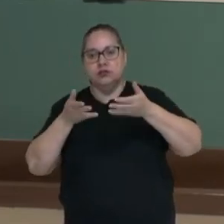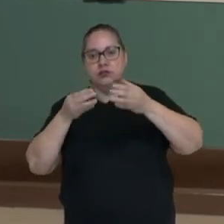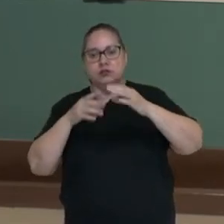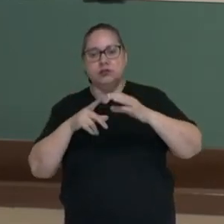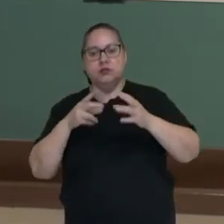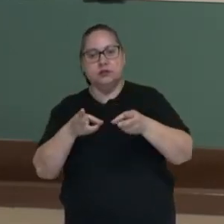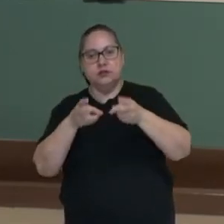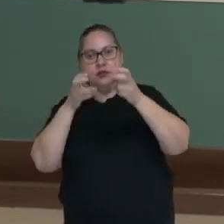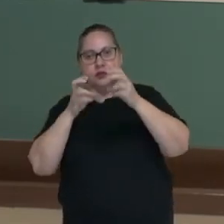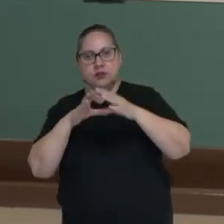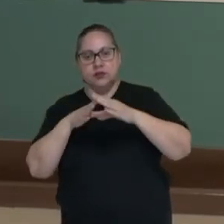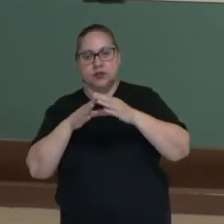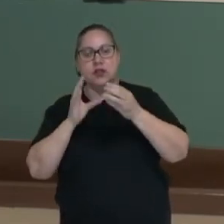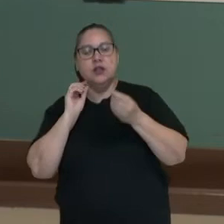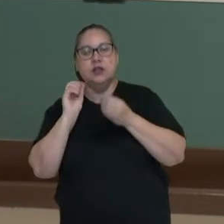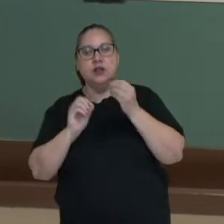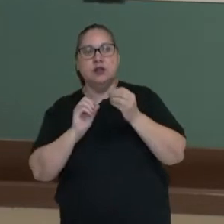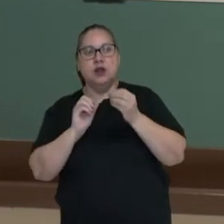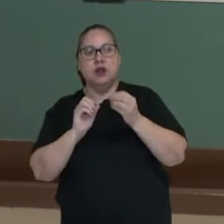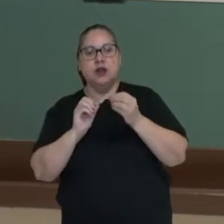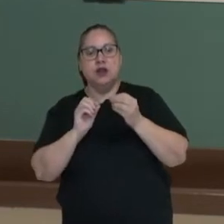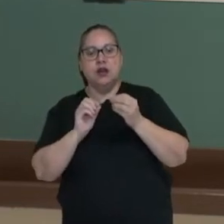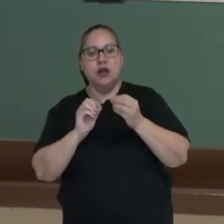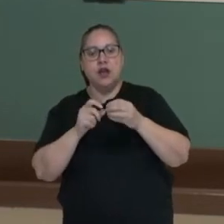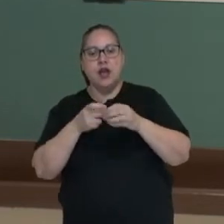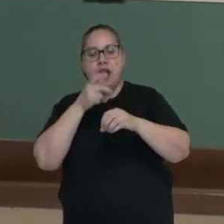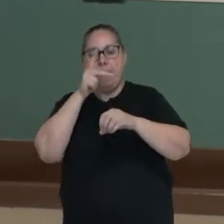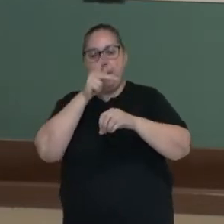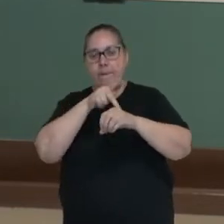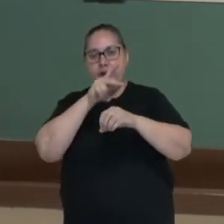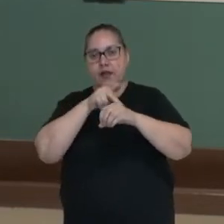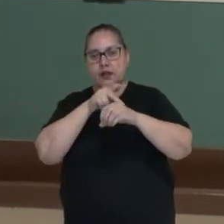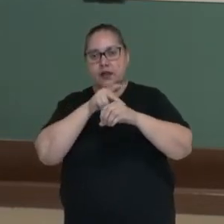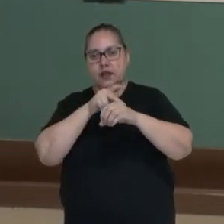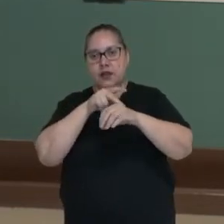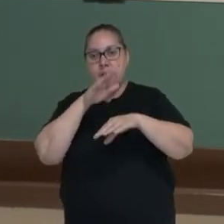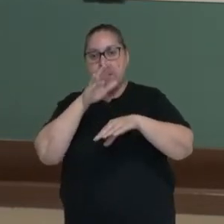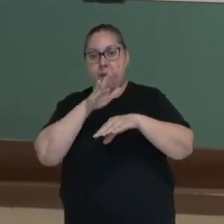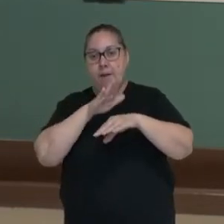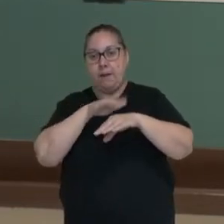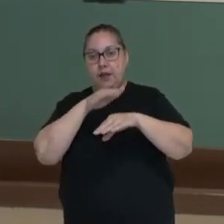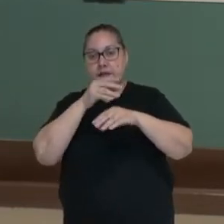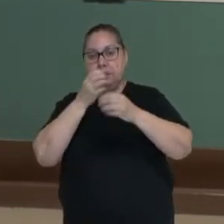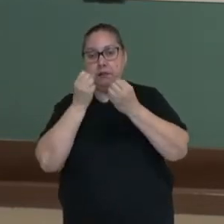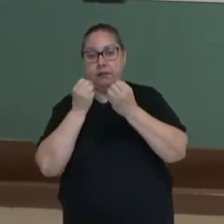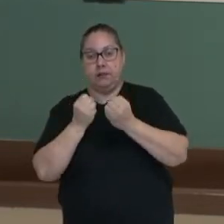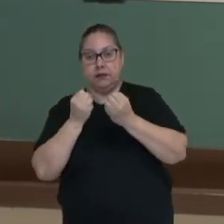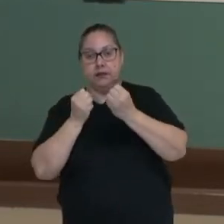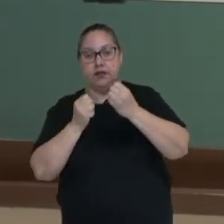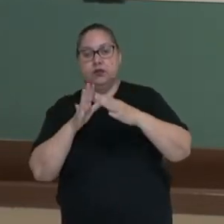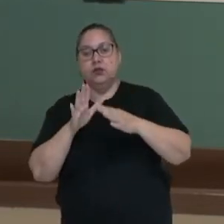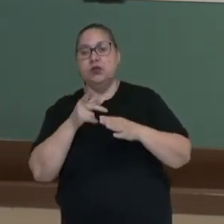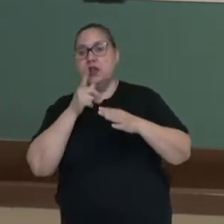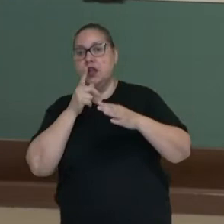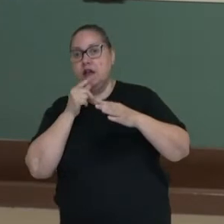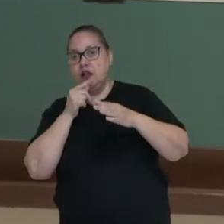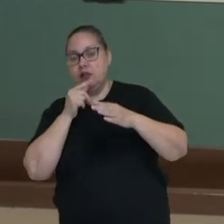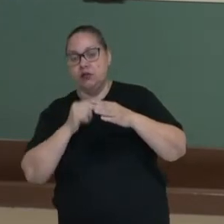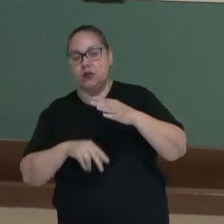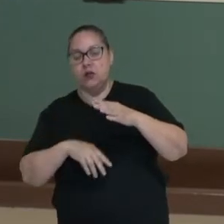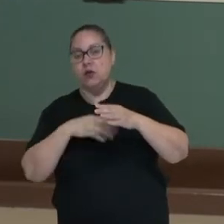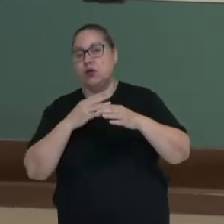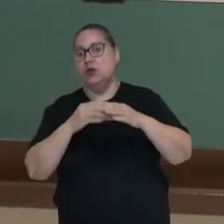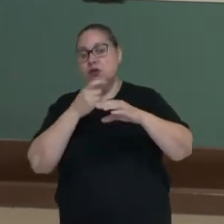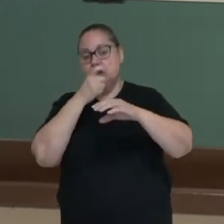nós percebemos que a pedrinha é mais densa do que a água e